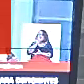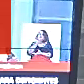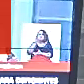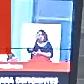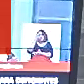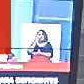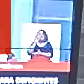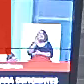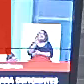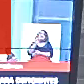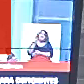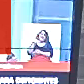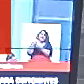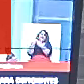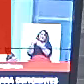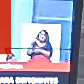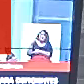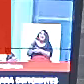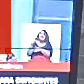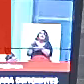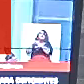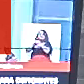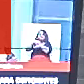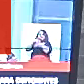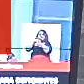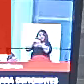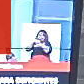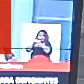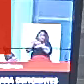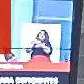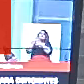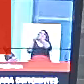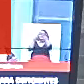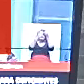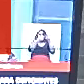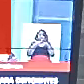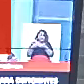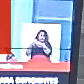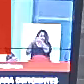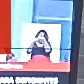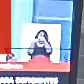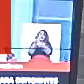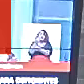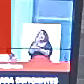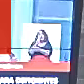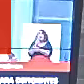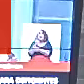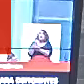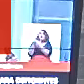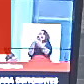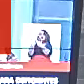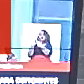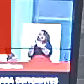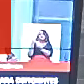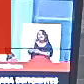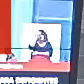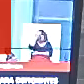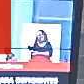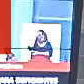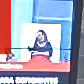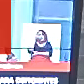secretaria responsável pelo transporte intermunicipal, ou passando, né, essa responsabilidade para as prefeituras, como sugeriu o